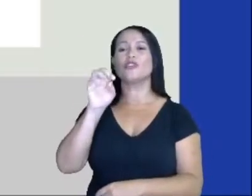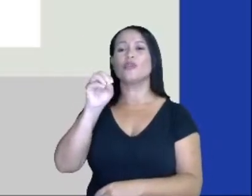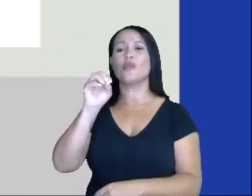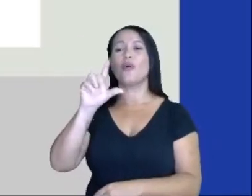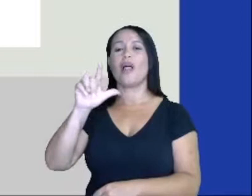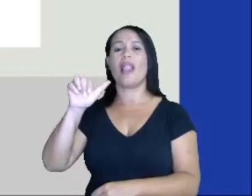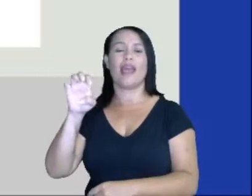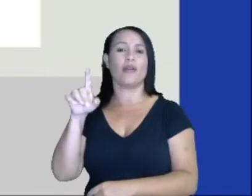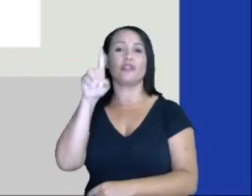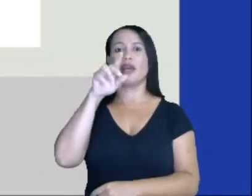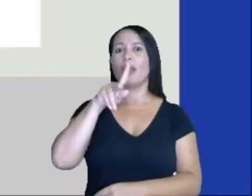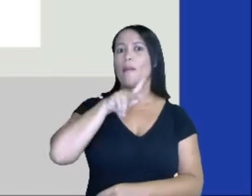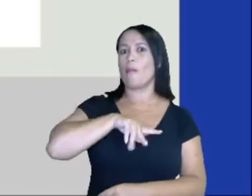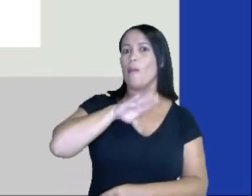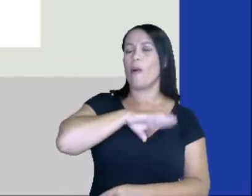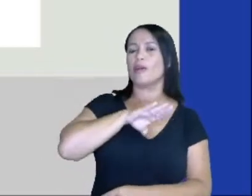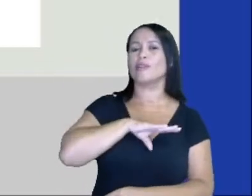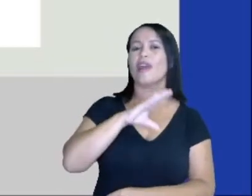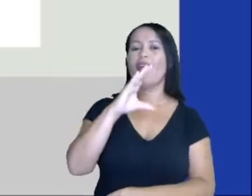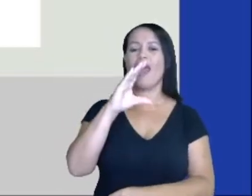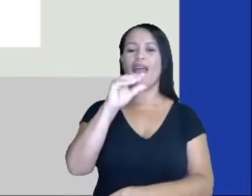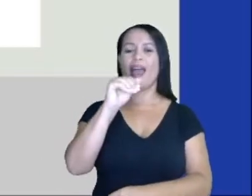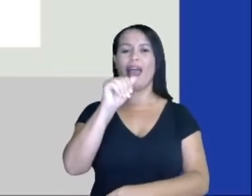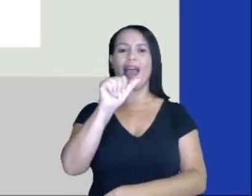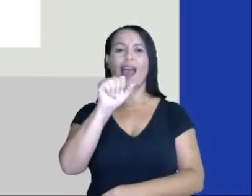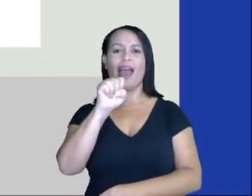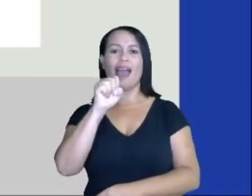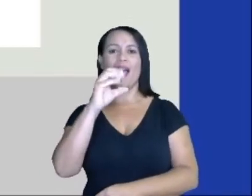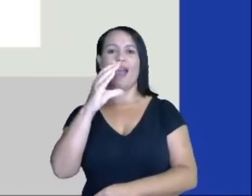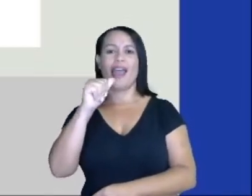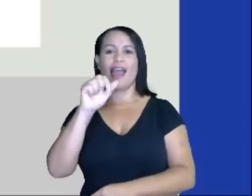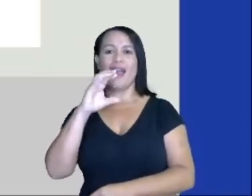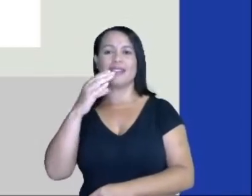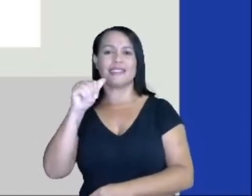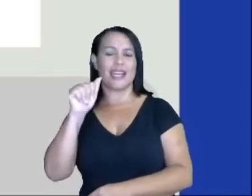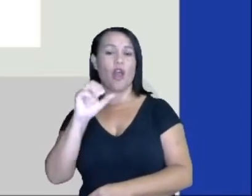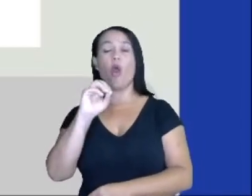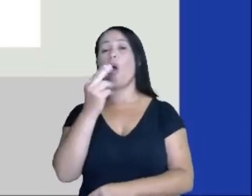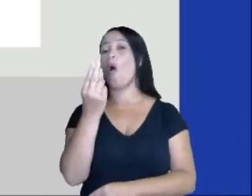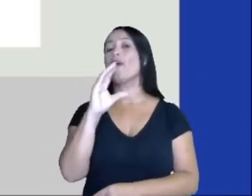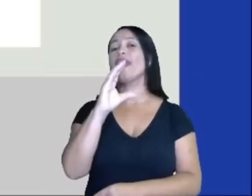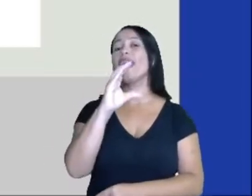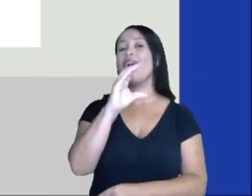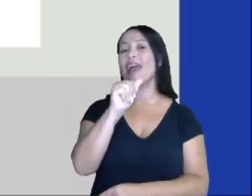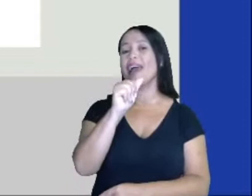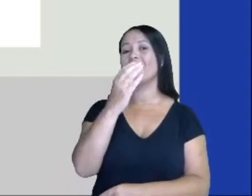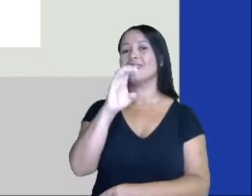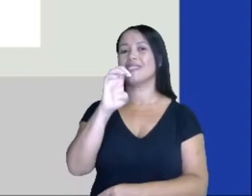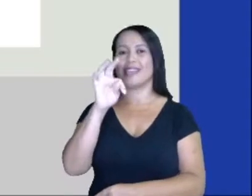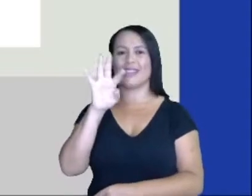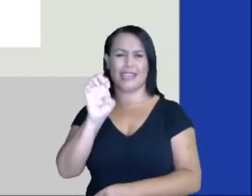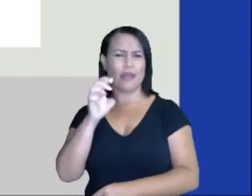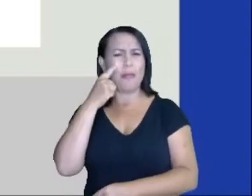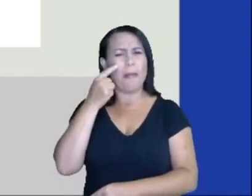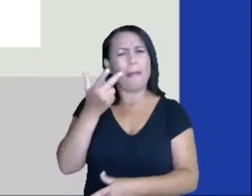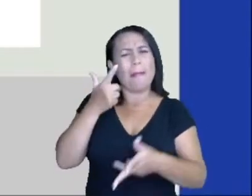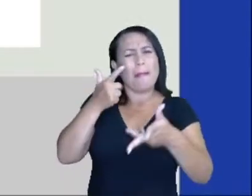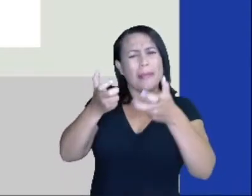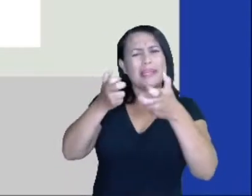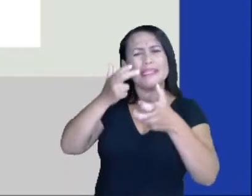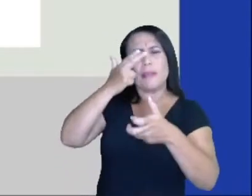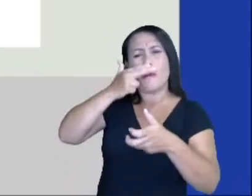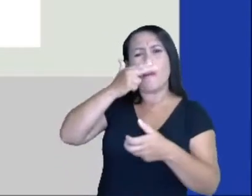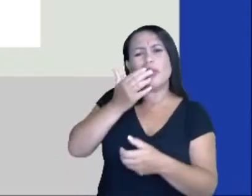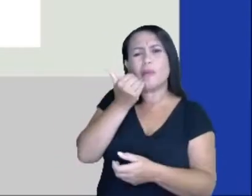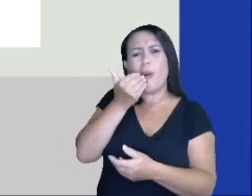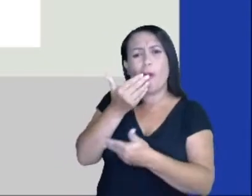chega em Portugal, é chamado de carcaça ou cacete. Percebam que é o mesmo alimento, é a mesma língua, mas